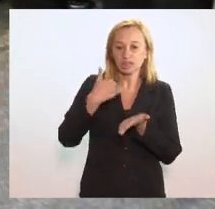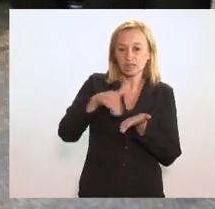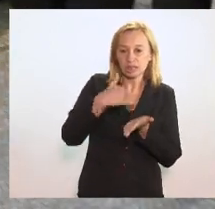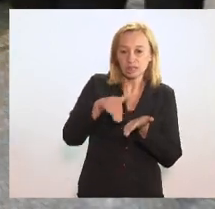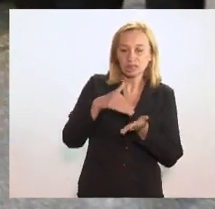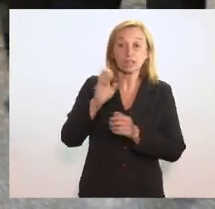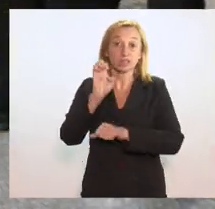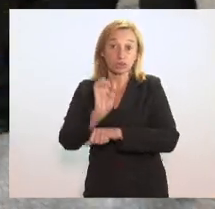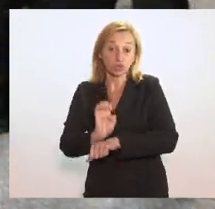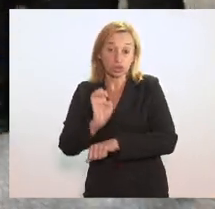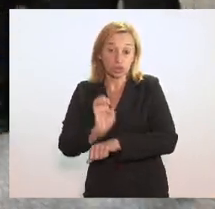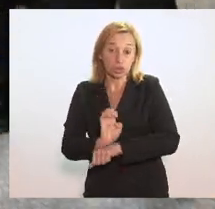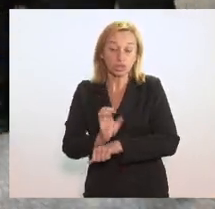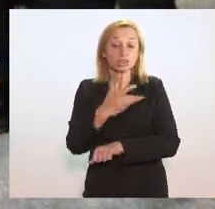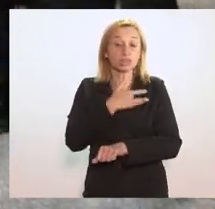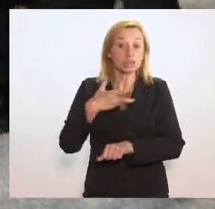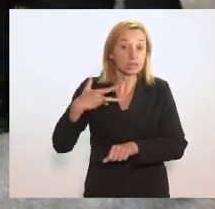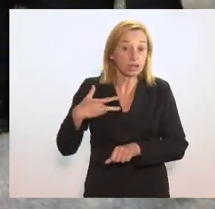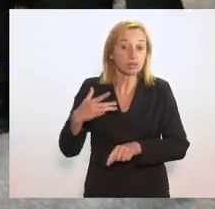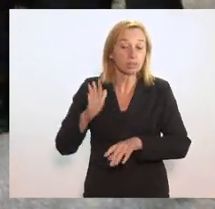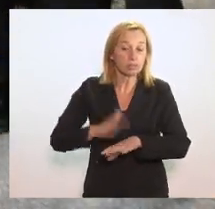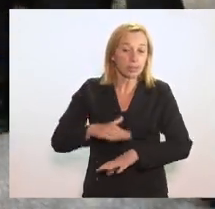de Estado de Saúde,